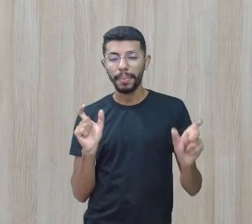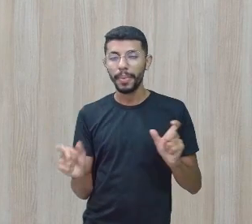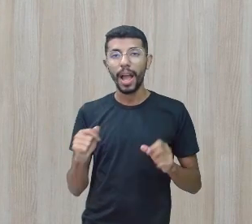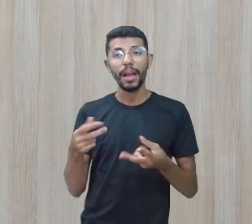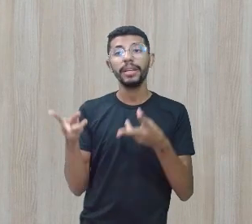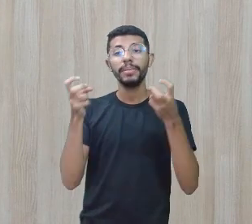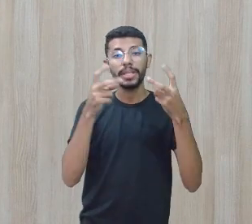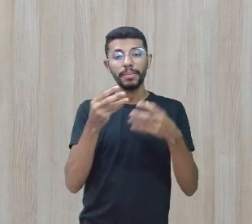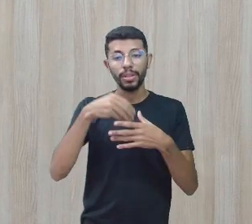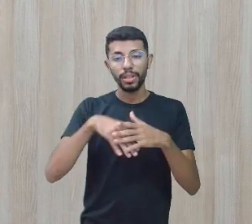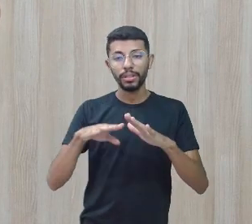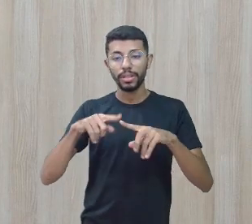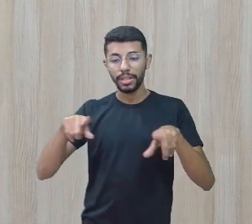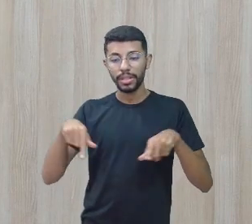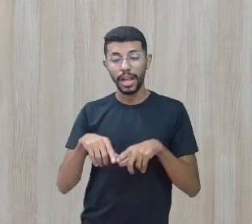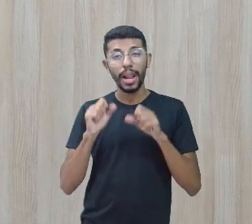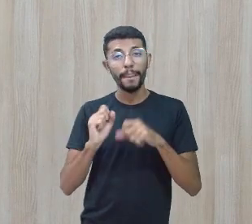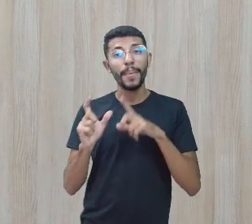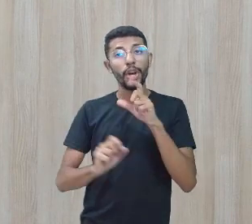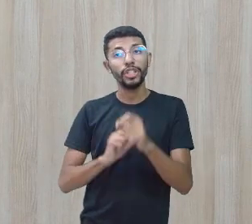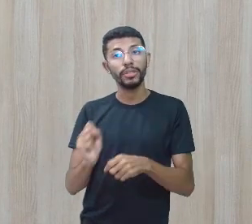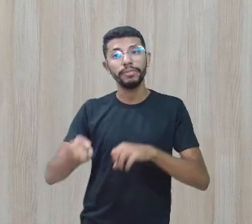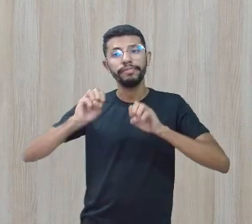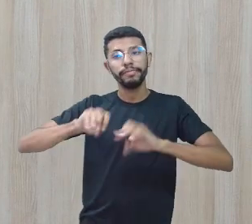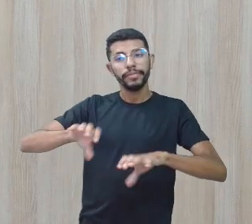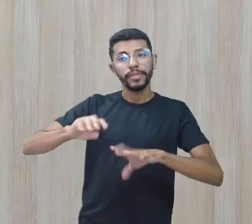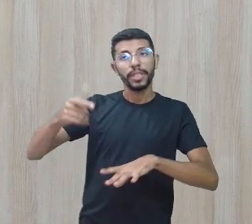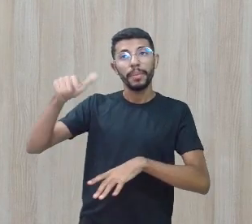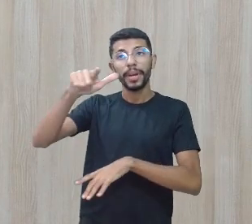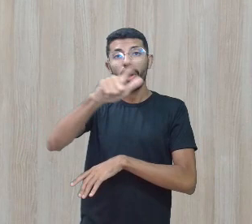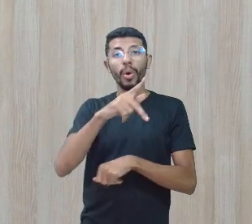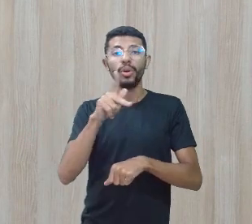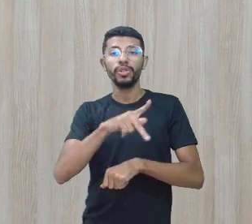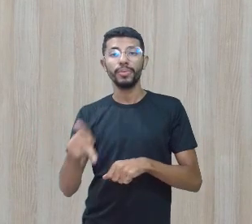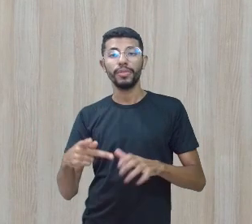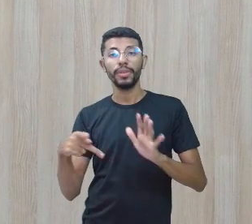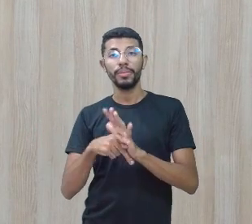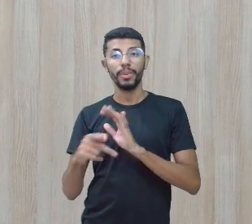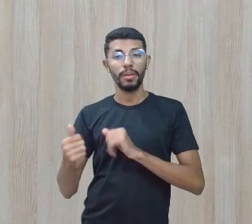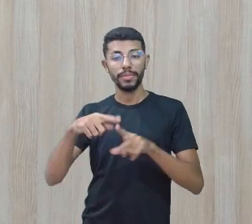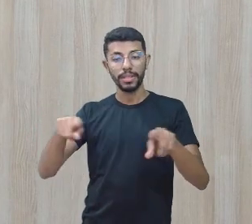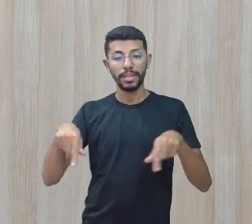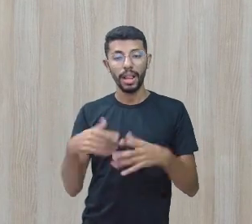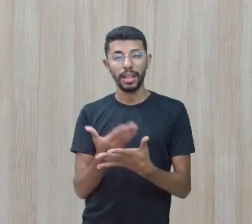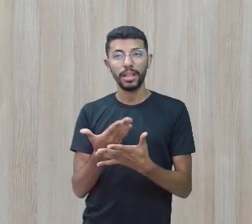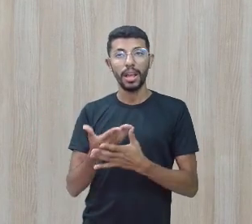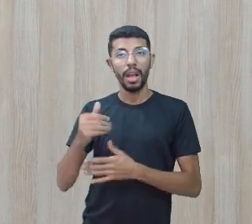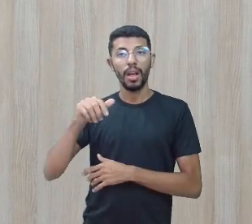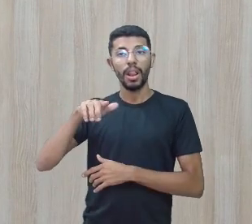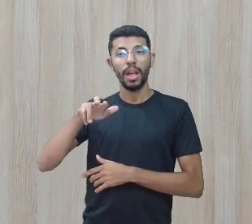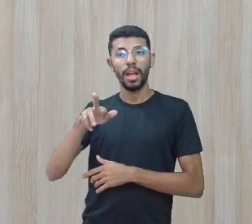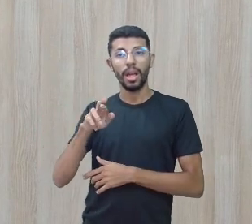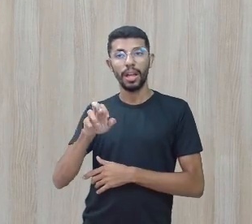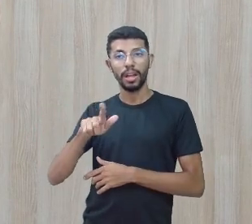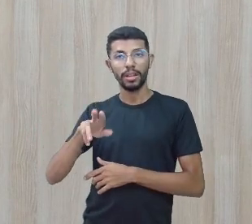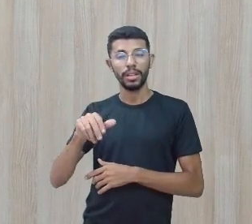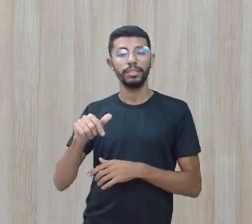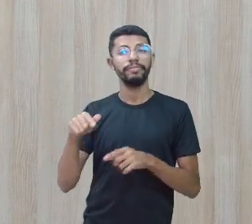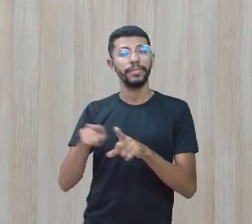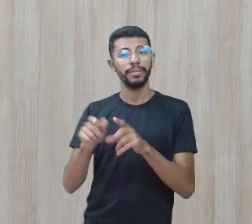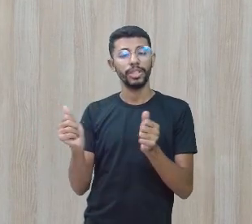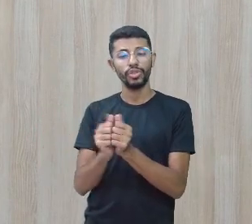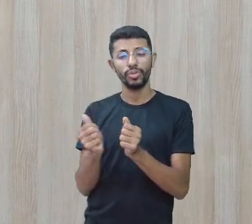sua sala, ele pode repassar para a professora da sala de aula e ela dá esse mini curso junto com